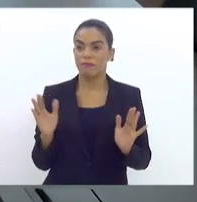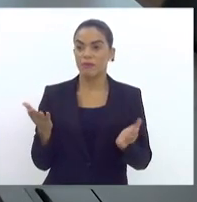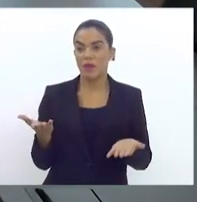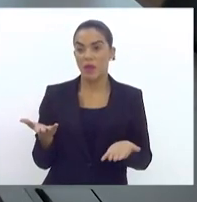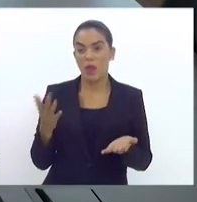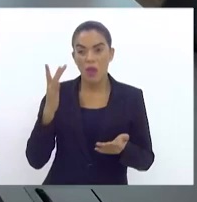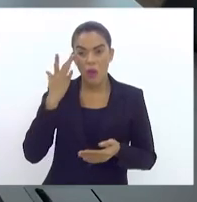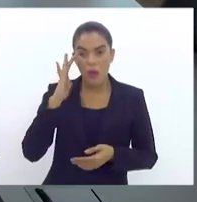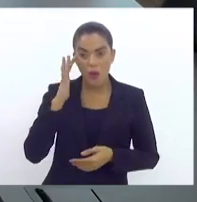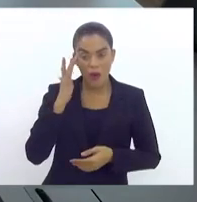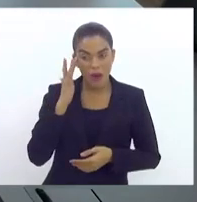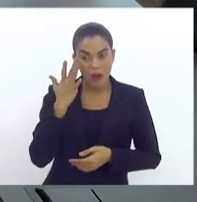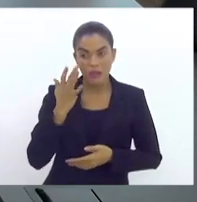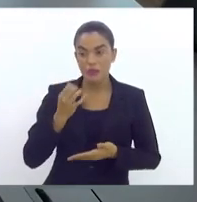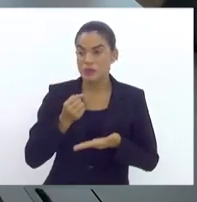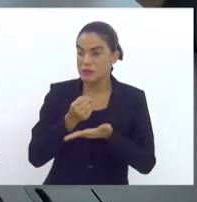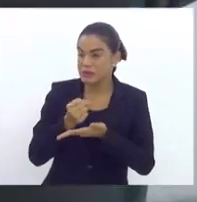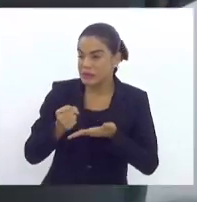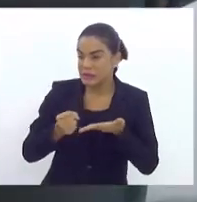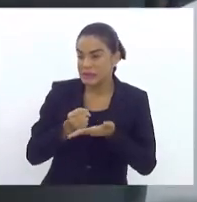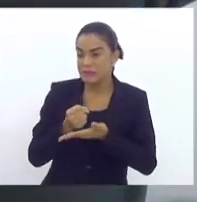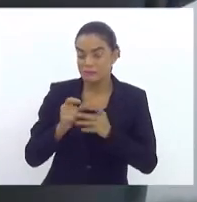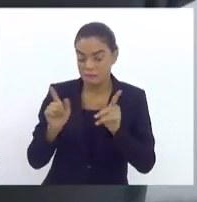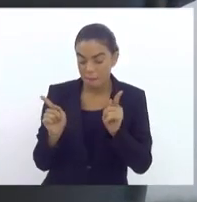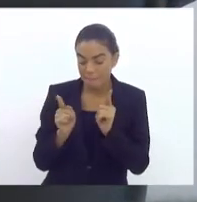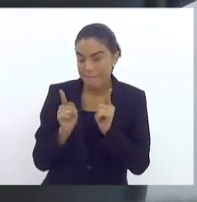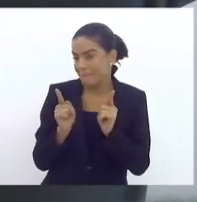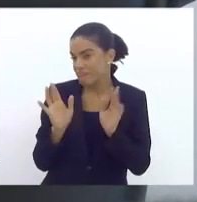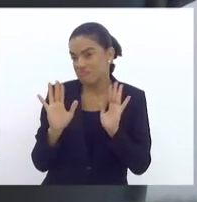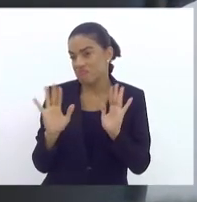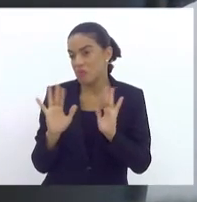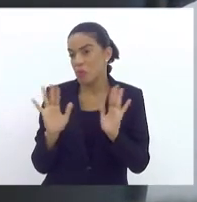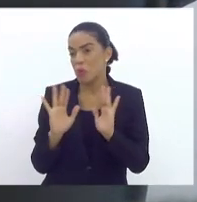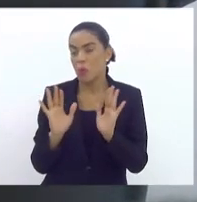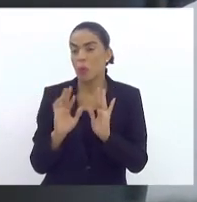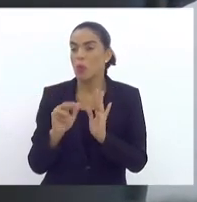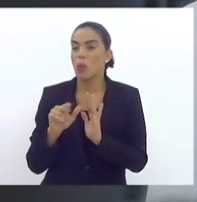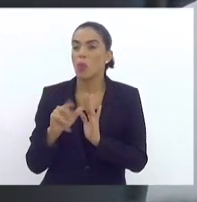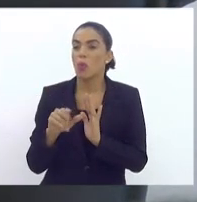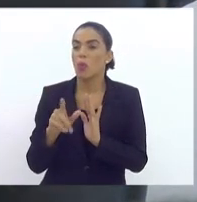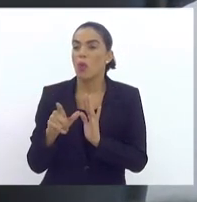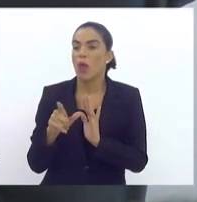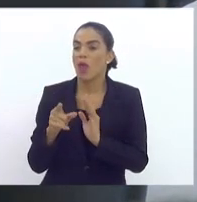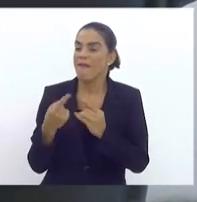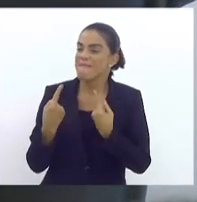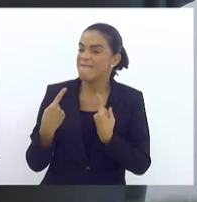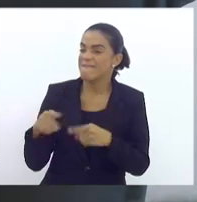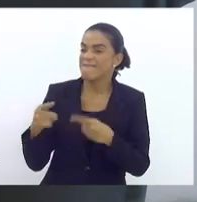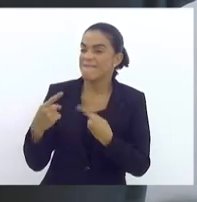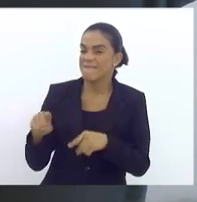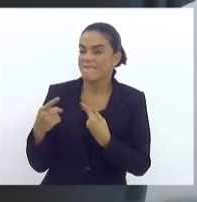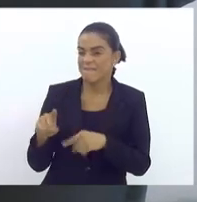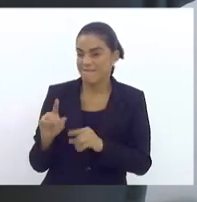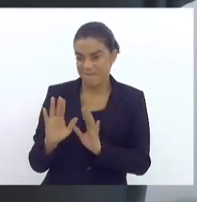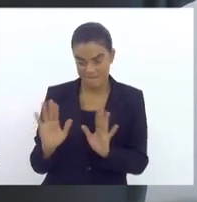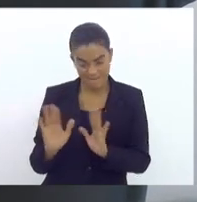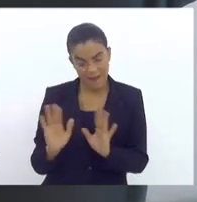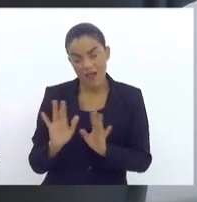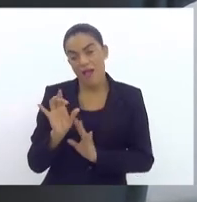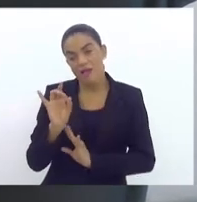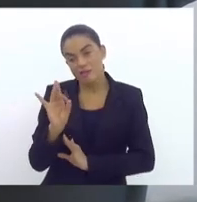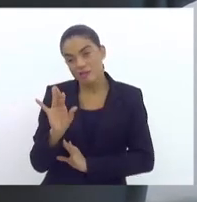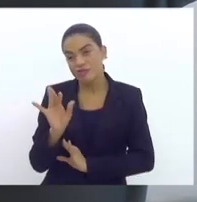minimamente no meu modo de ver tá e não vai aqui nenhuma não é nenhum e usa experientes não é apenas